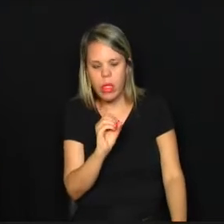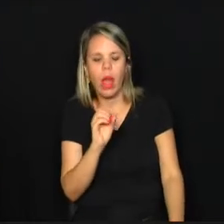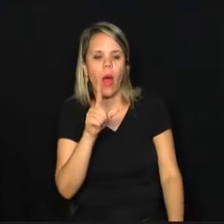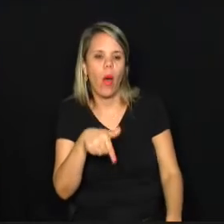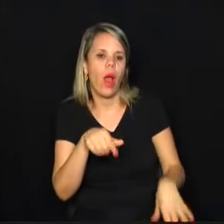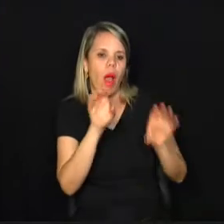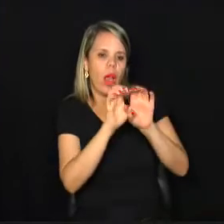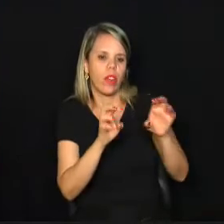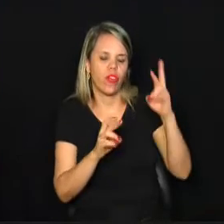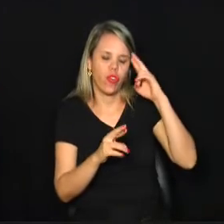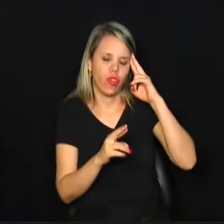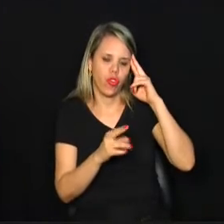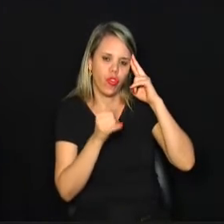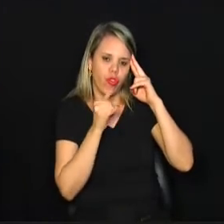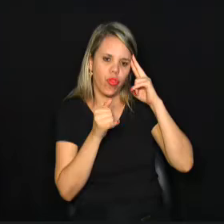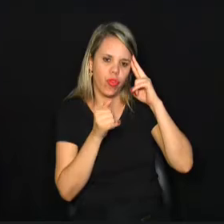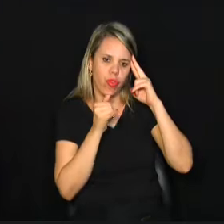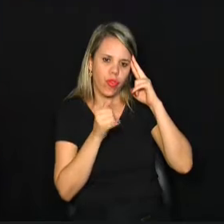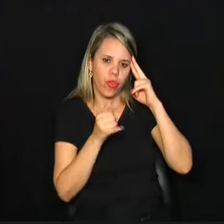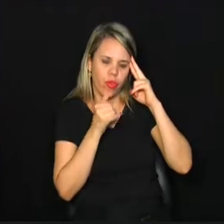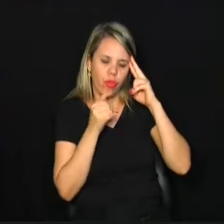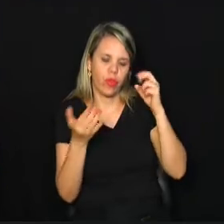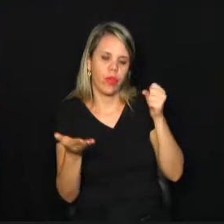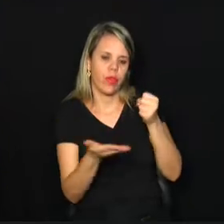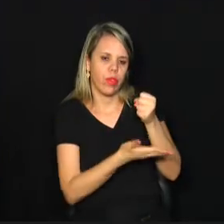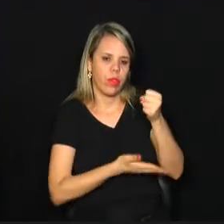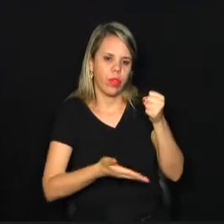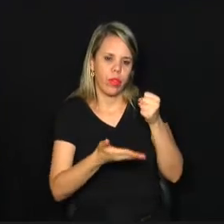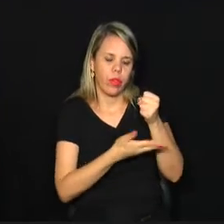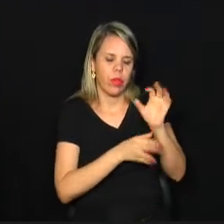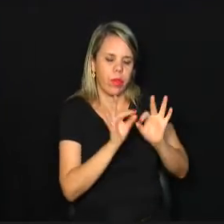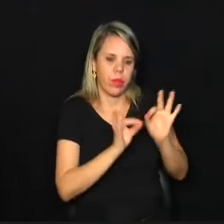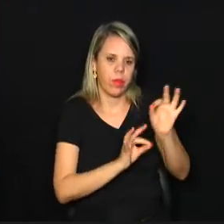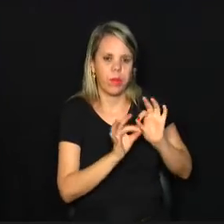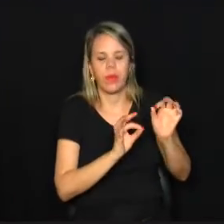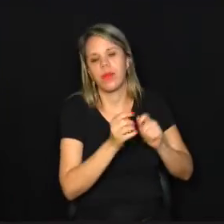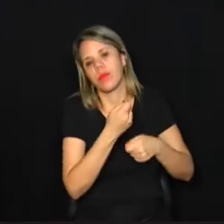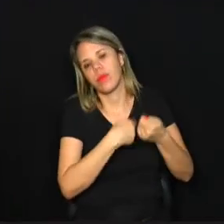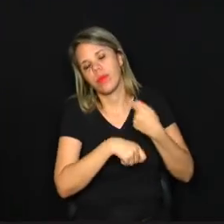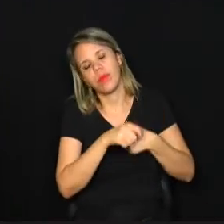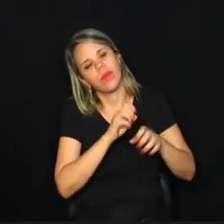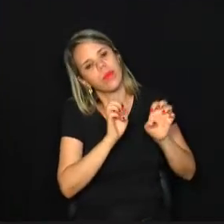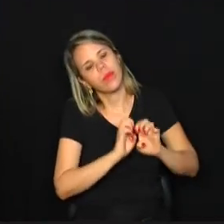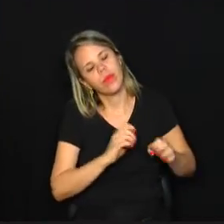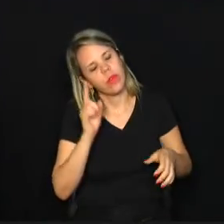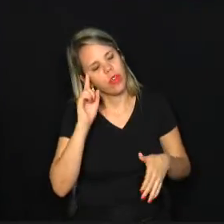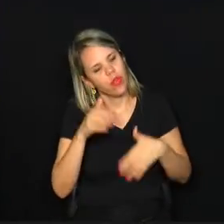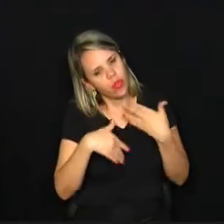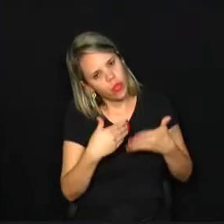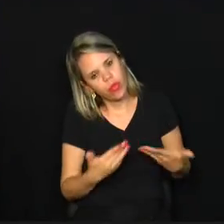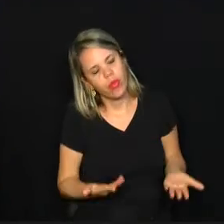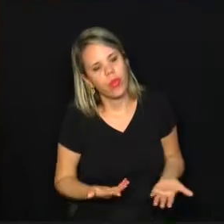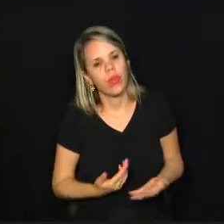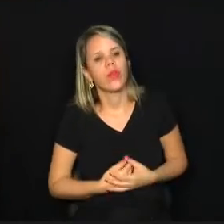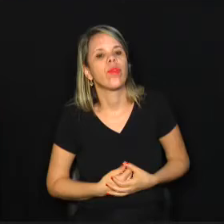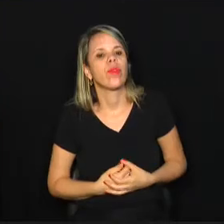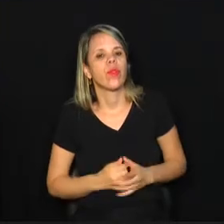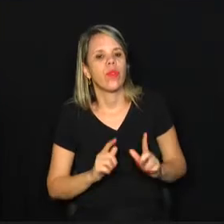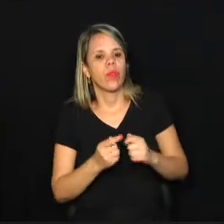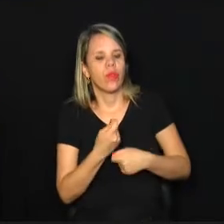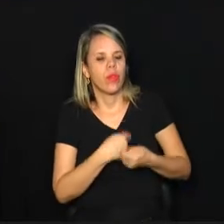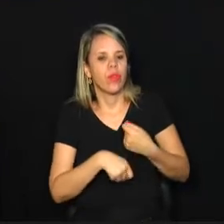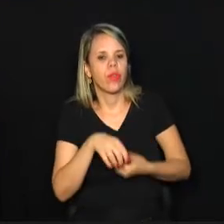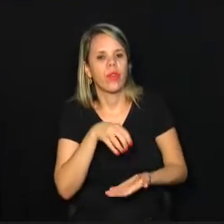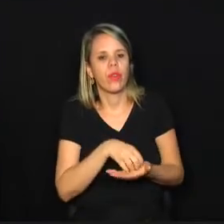de chefia, vamos dizer, entre aspas, básica, chefia organizacional, estrutural, do dia a dia, é a gerência de centro